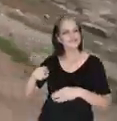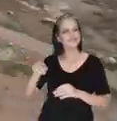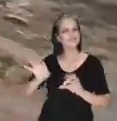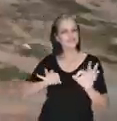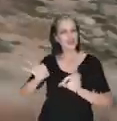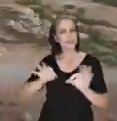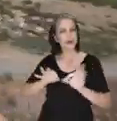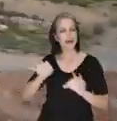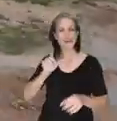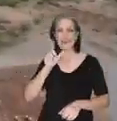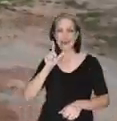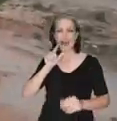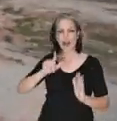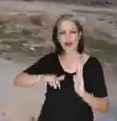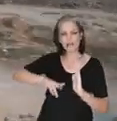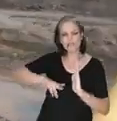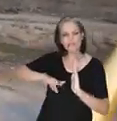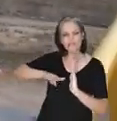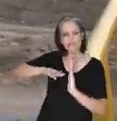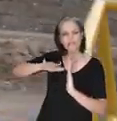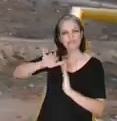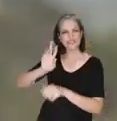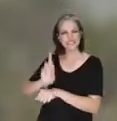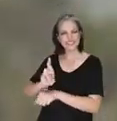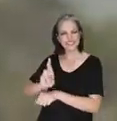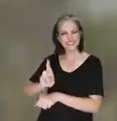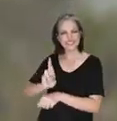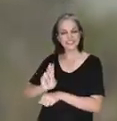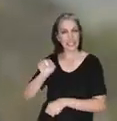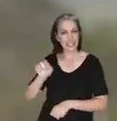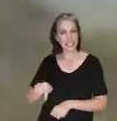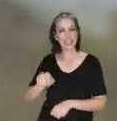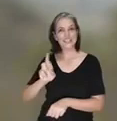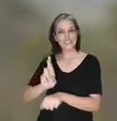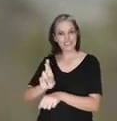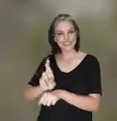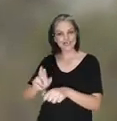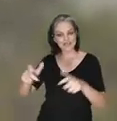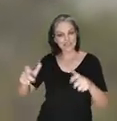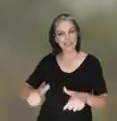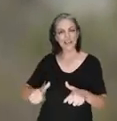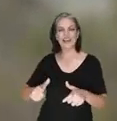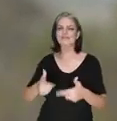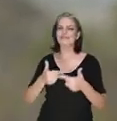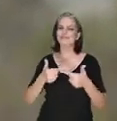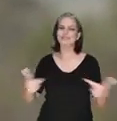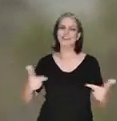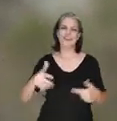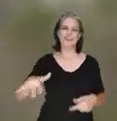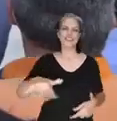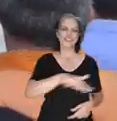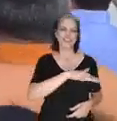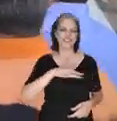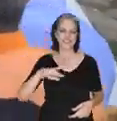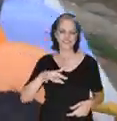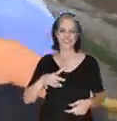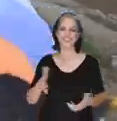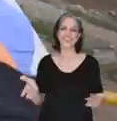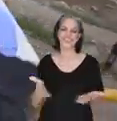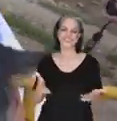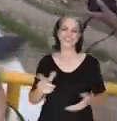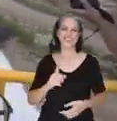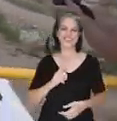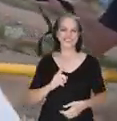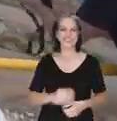sendo preparado para recepcionar esse volume de águas. Esse reservatório é uma dádiva para essa região.